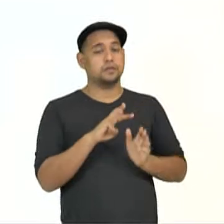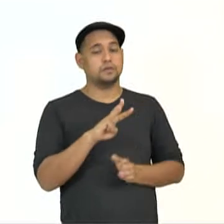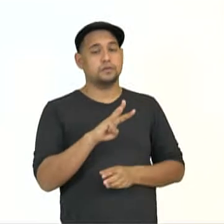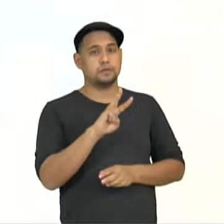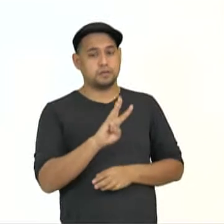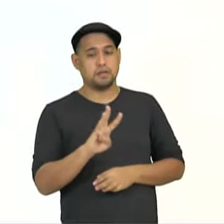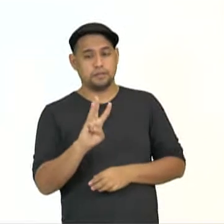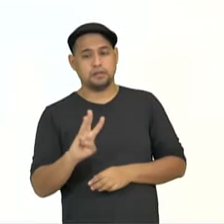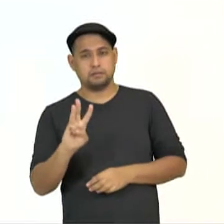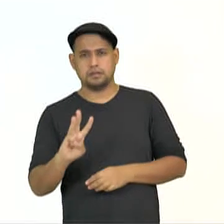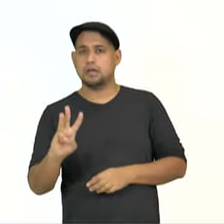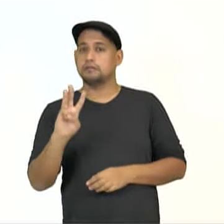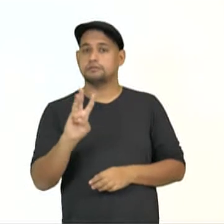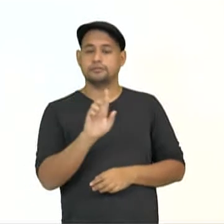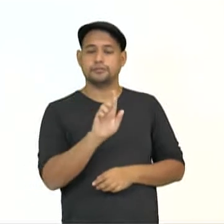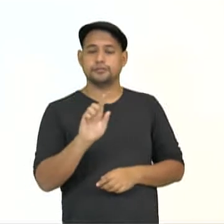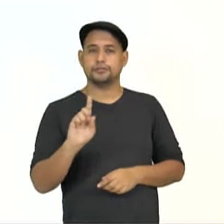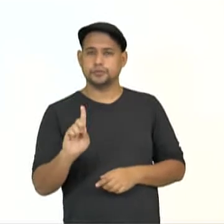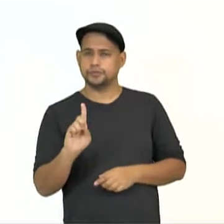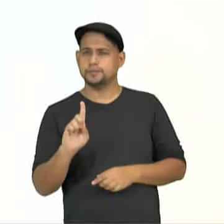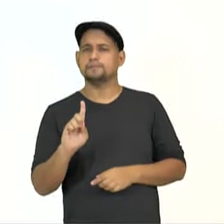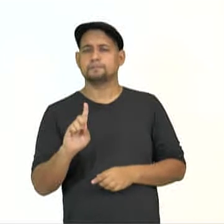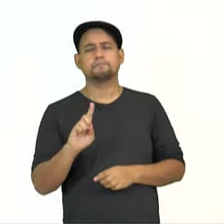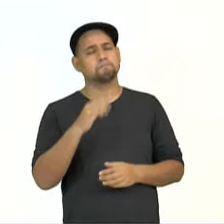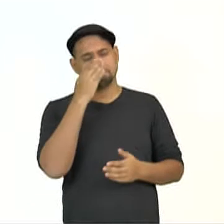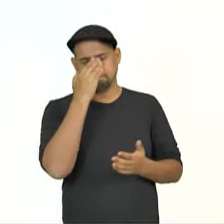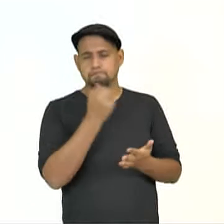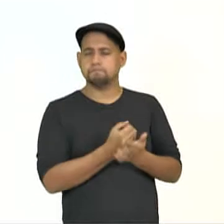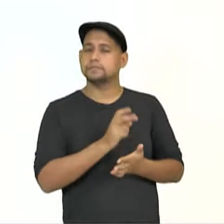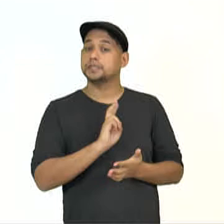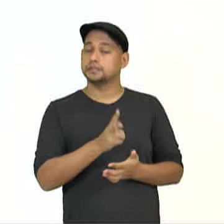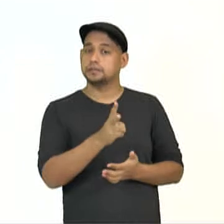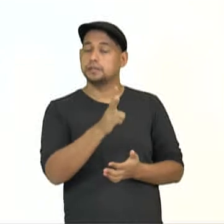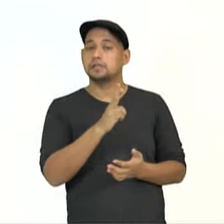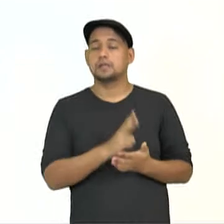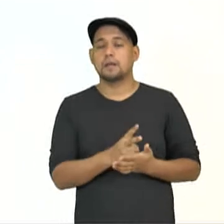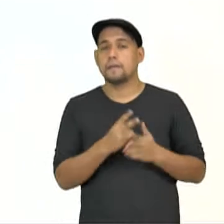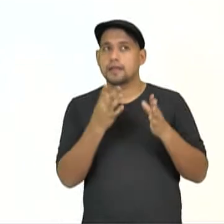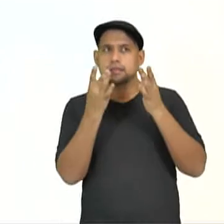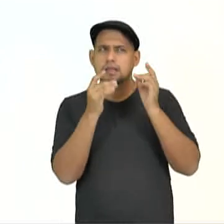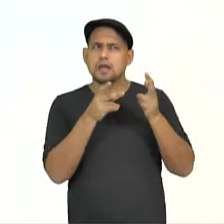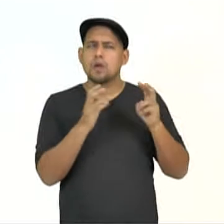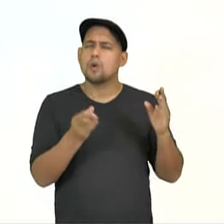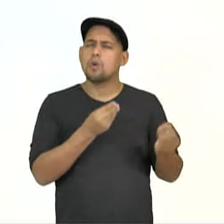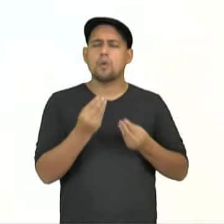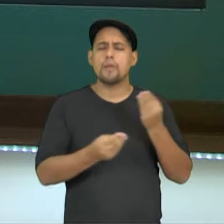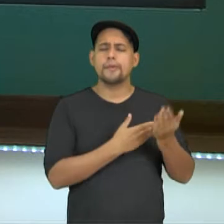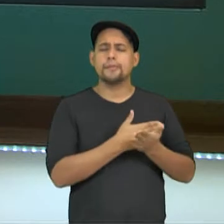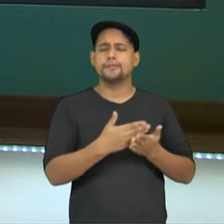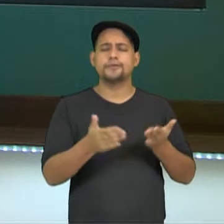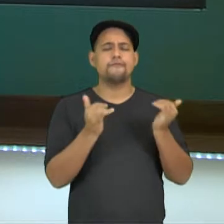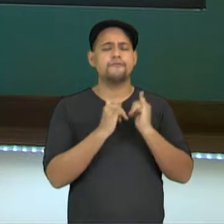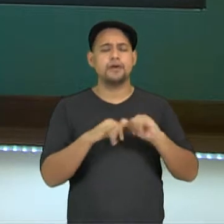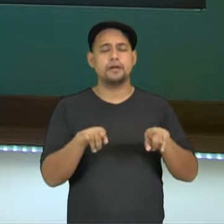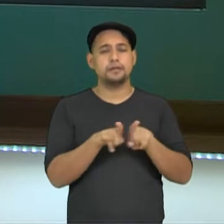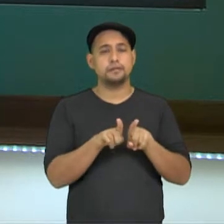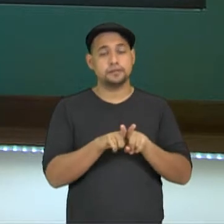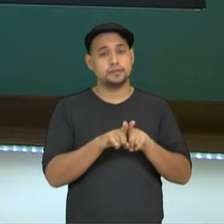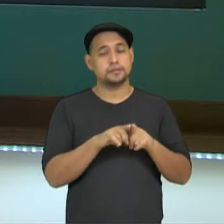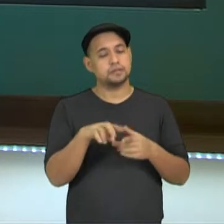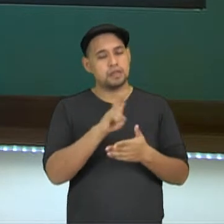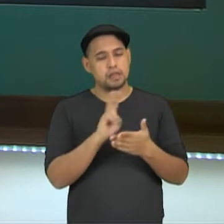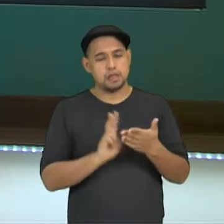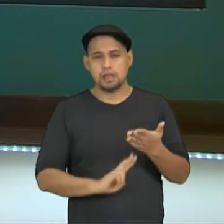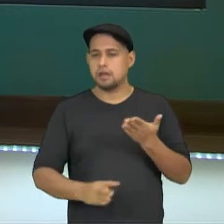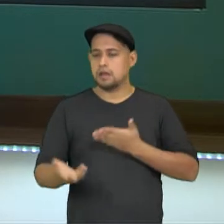da G1.com, que é um site confiável. Sempre cuidar ali para qual é a origem da notícia para a gente acabar não lendo,